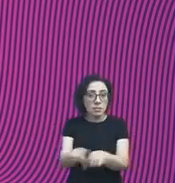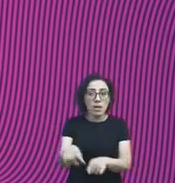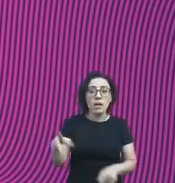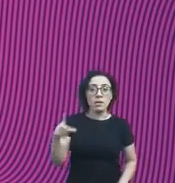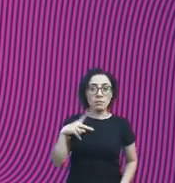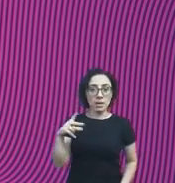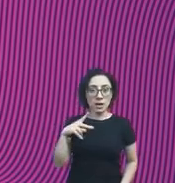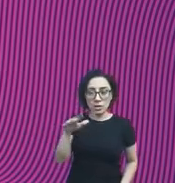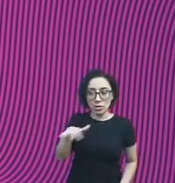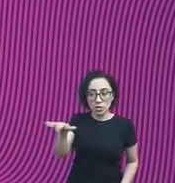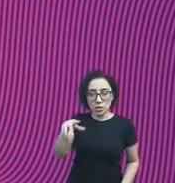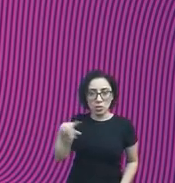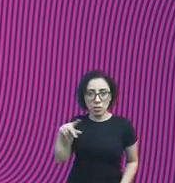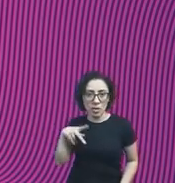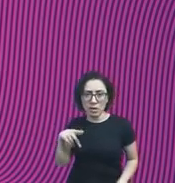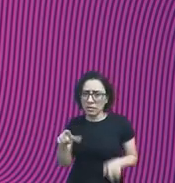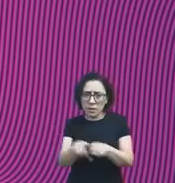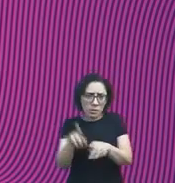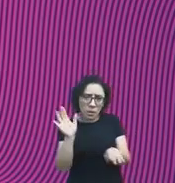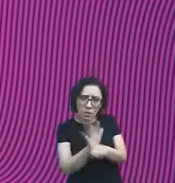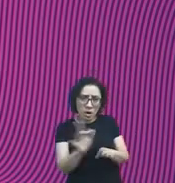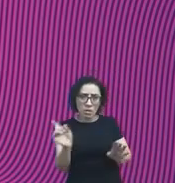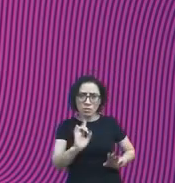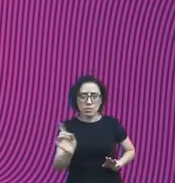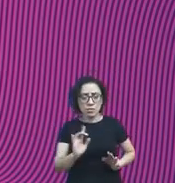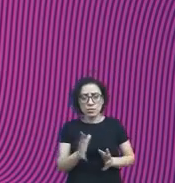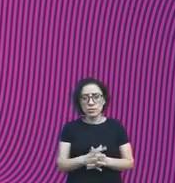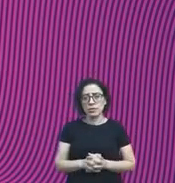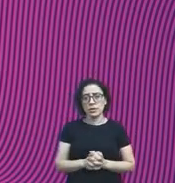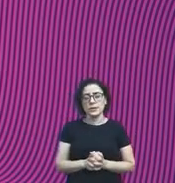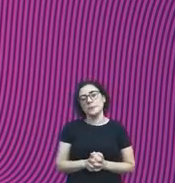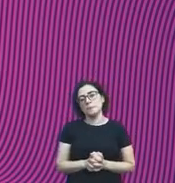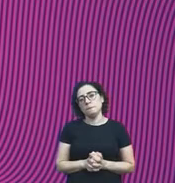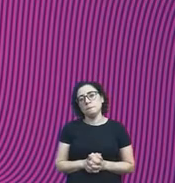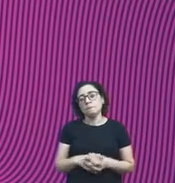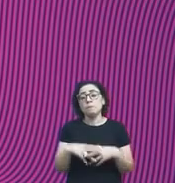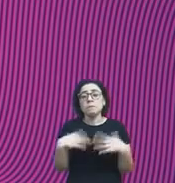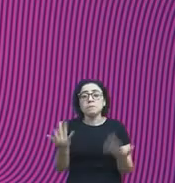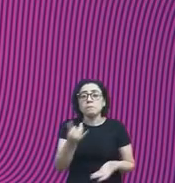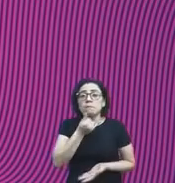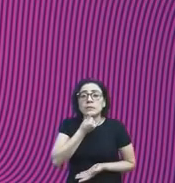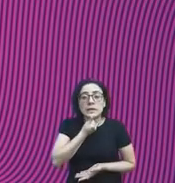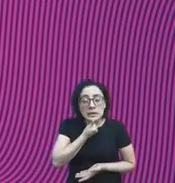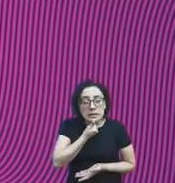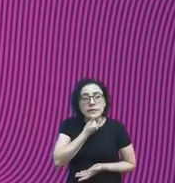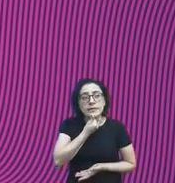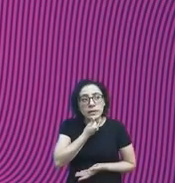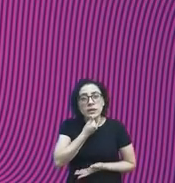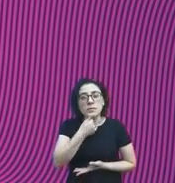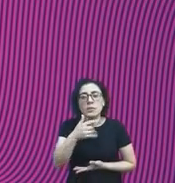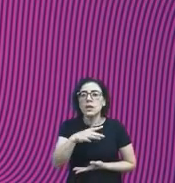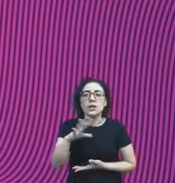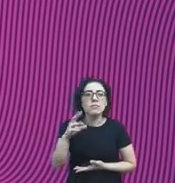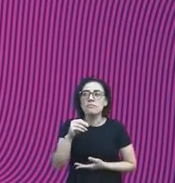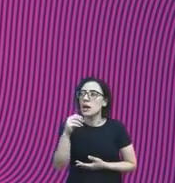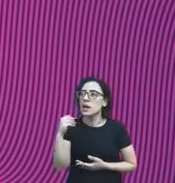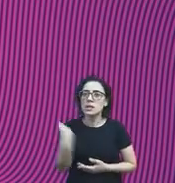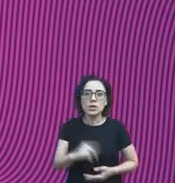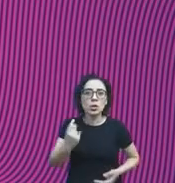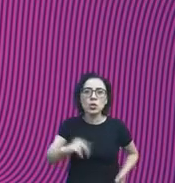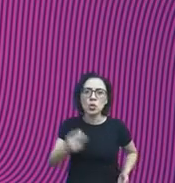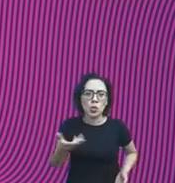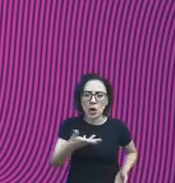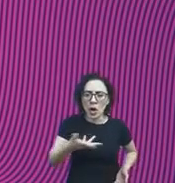vivendo, infelizmente, é uma corrida pelo imediato. Ah, surgiu